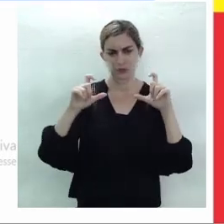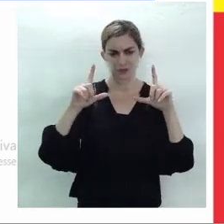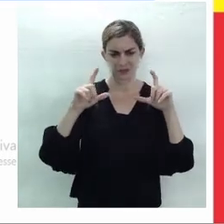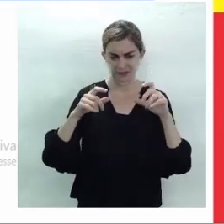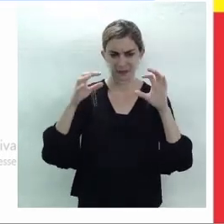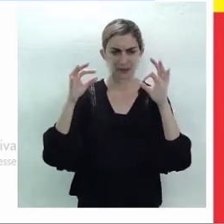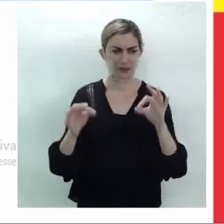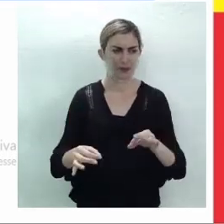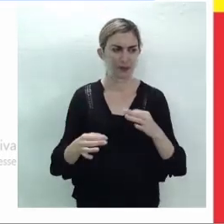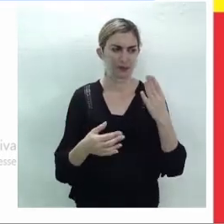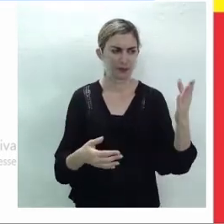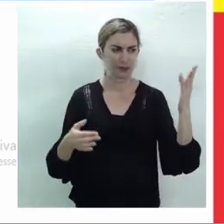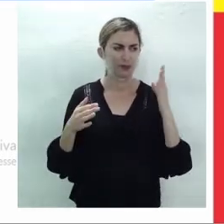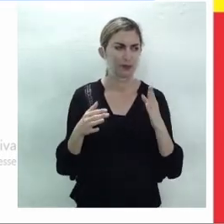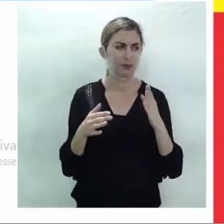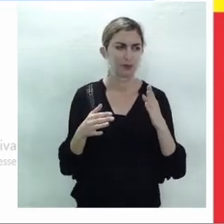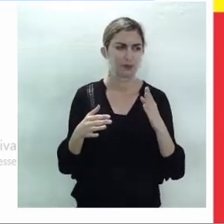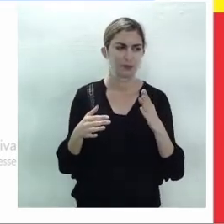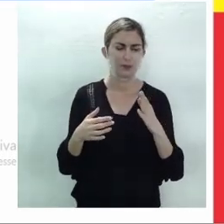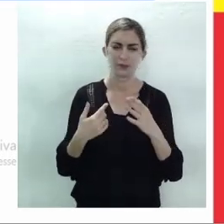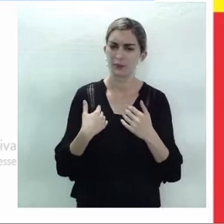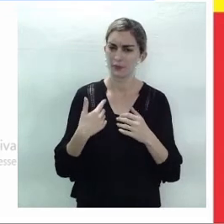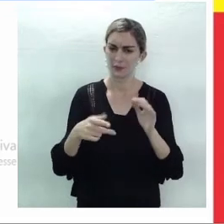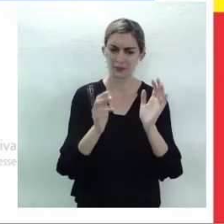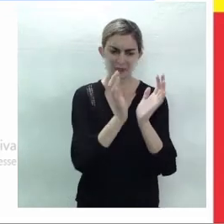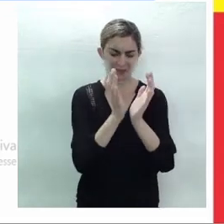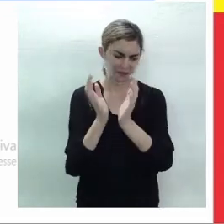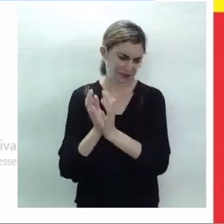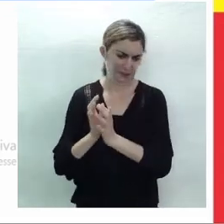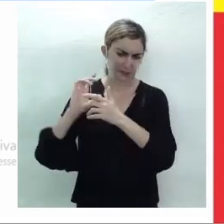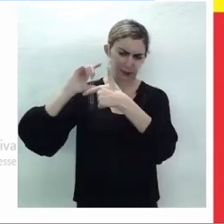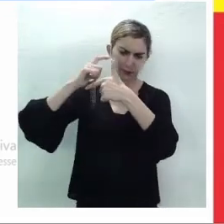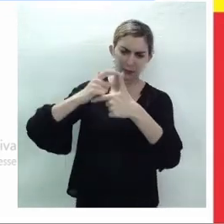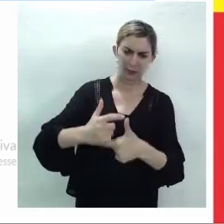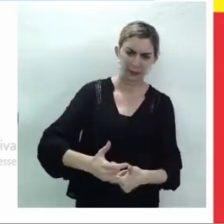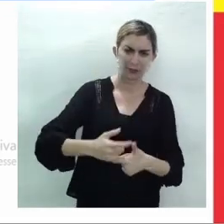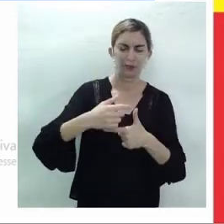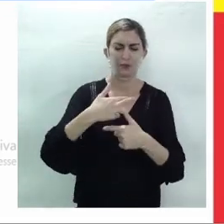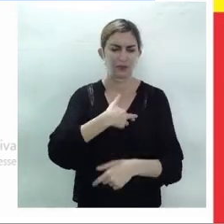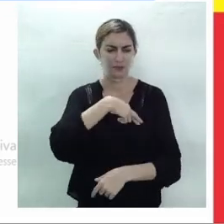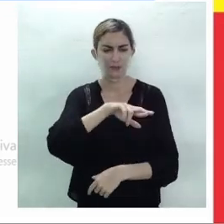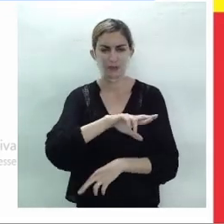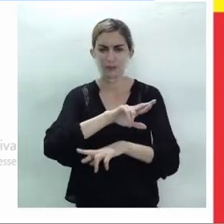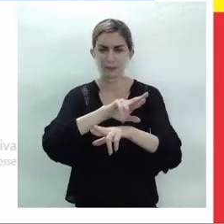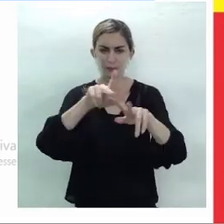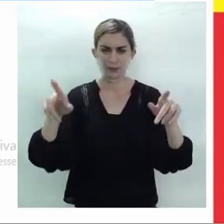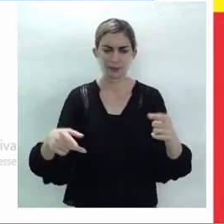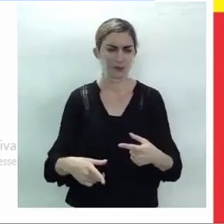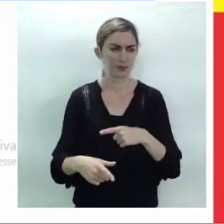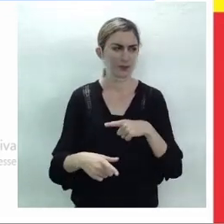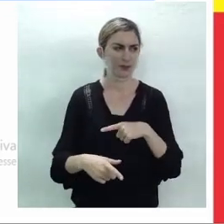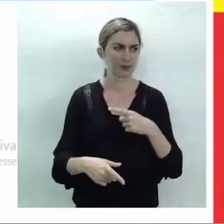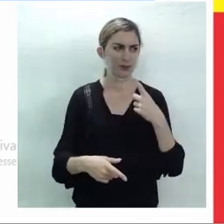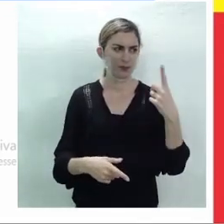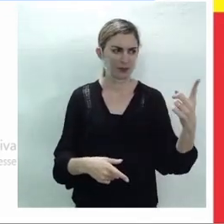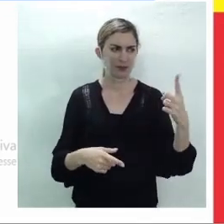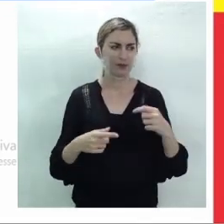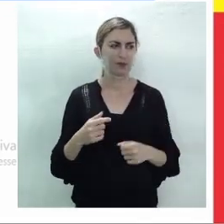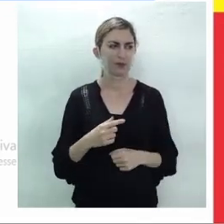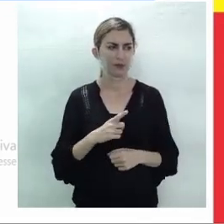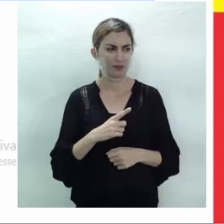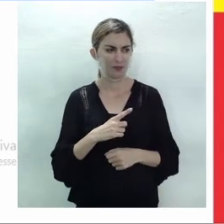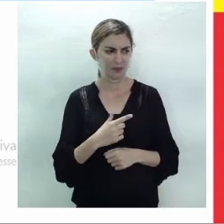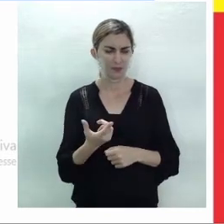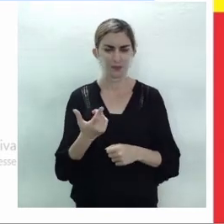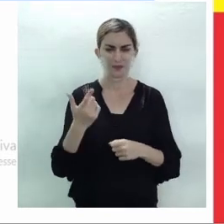fotografias justamente de quê? De membros de tradições religiosas diferentes. Nós temos aqui, de um lado,